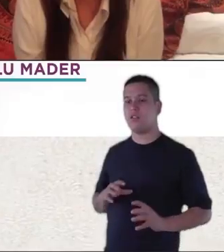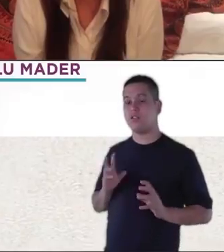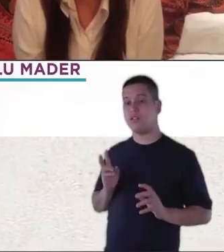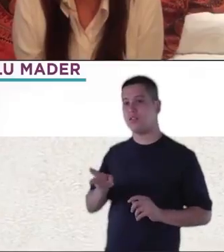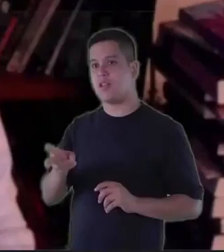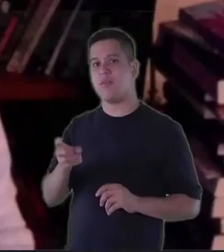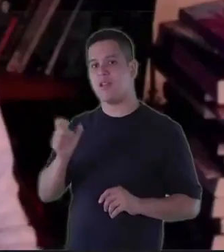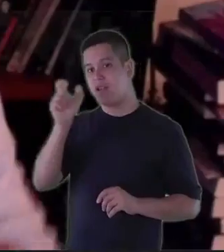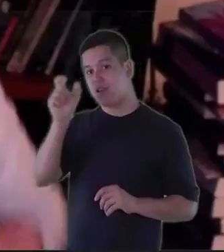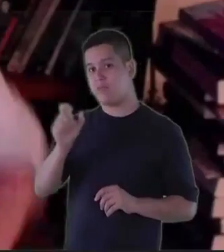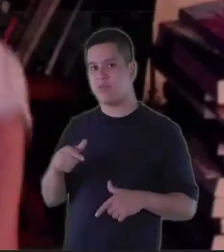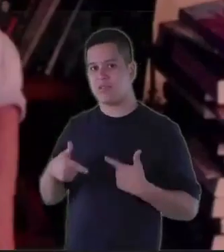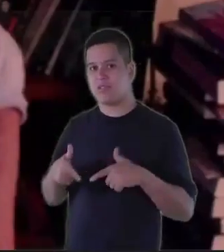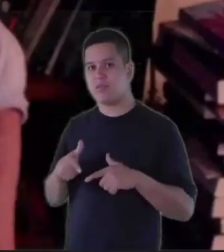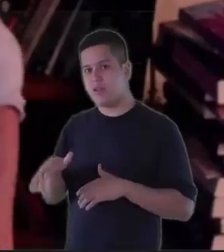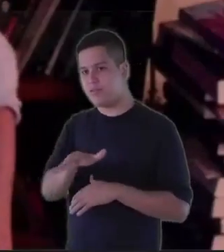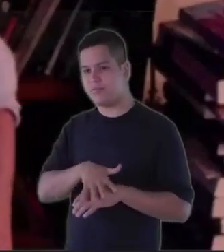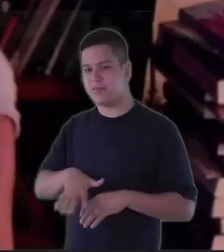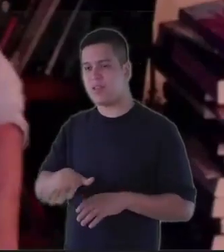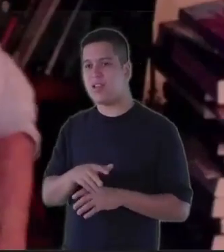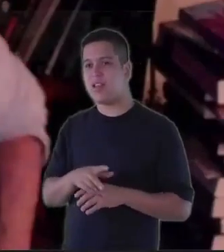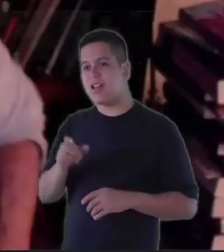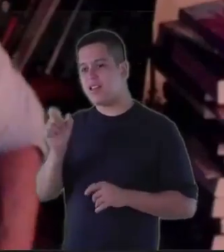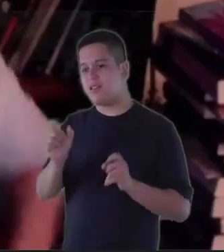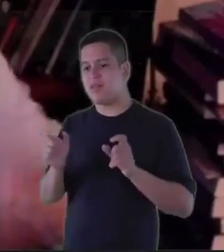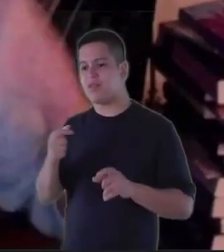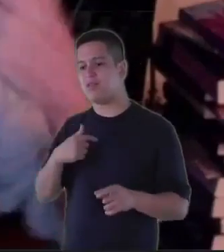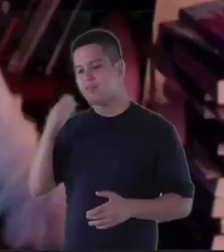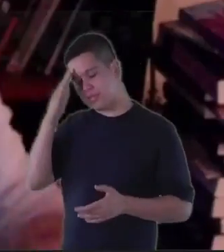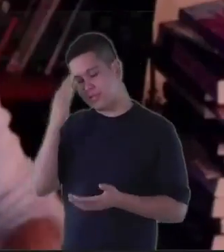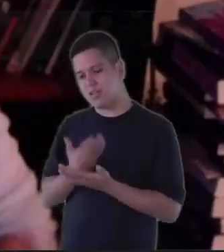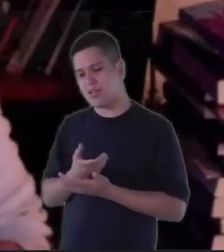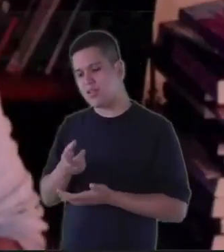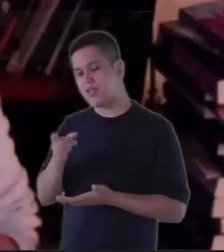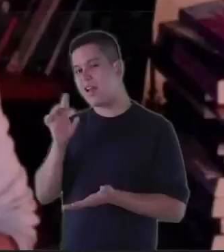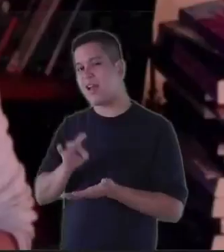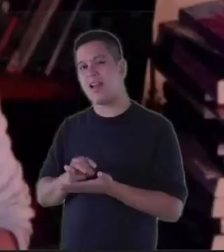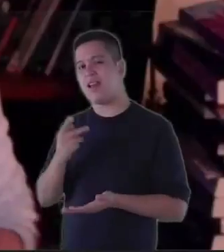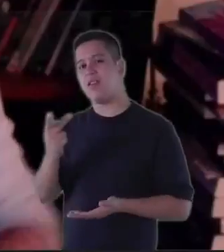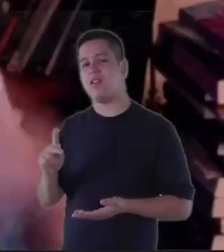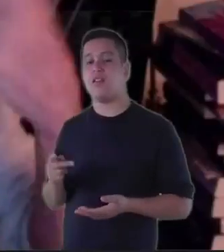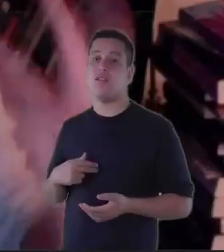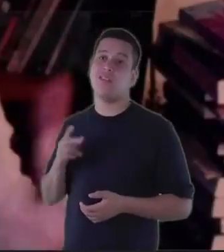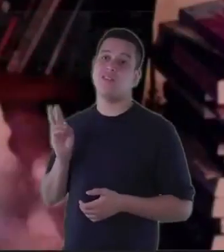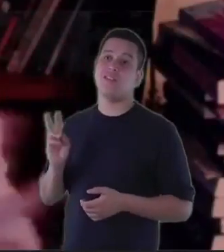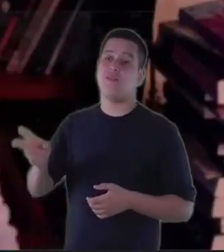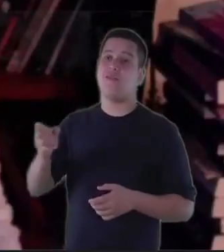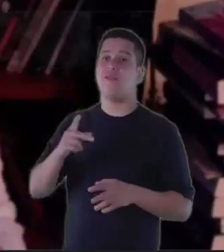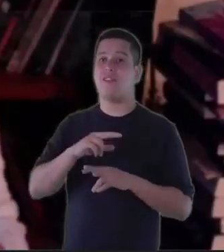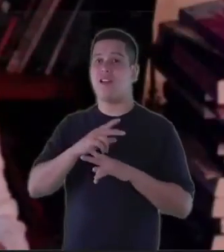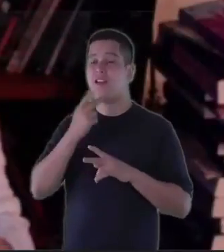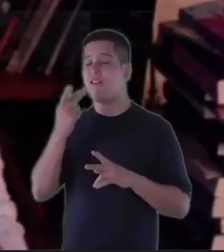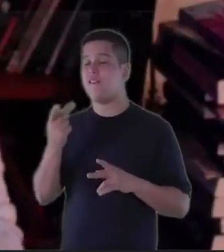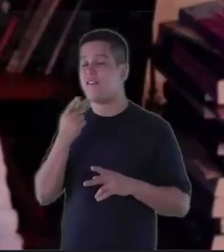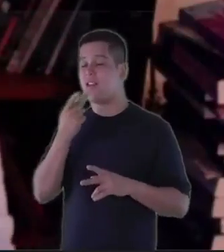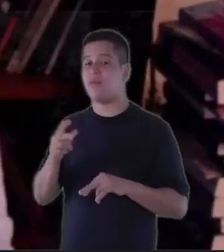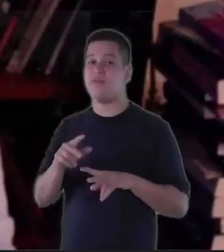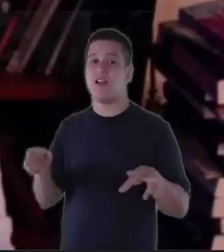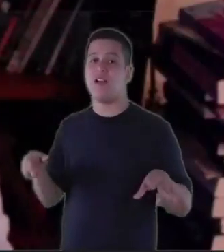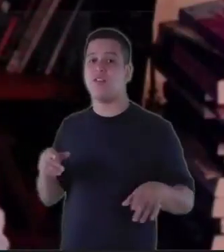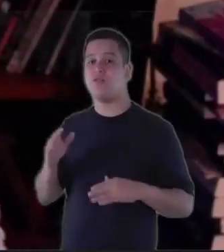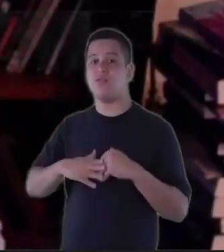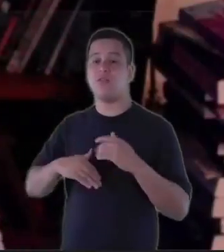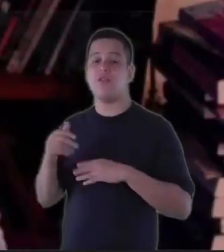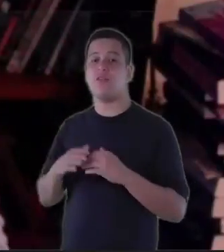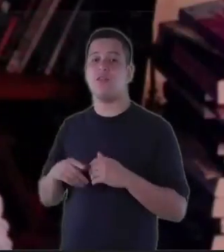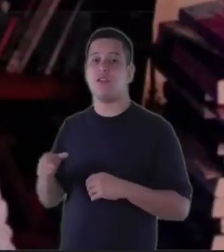teledramaturgos são um pouco subestimados, sabe? A gente sempre fala de romancistas, dramaturgos, poetas, e a gente não